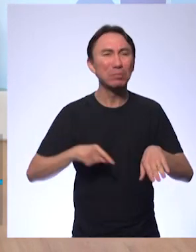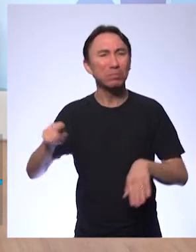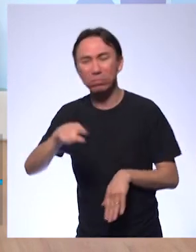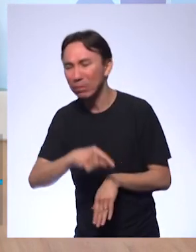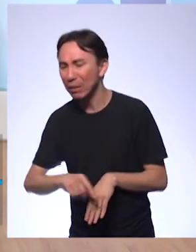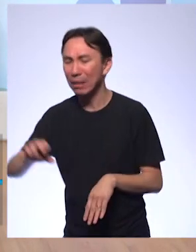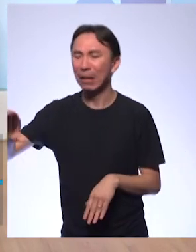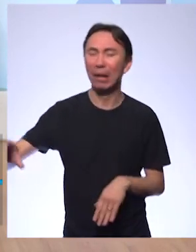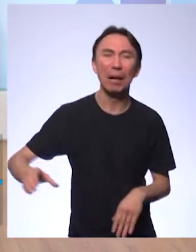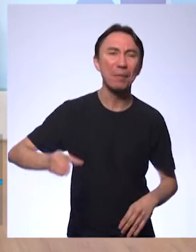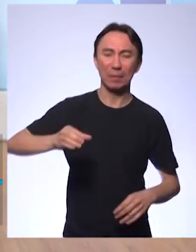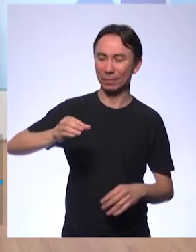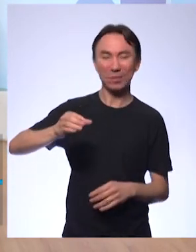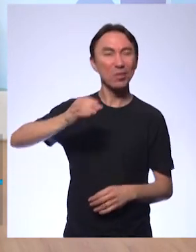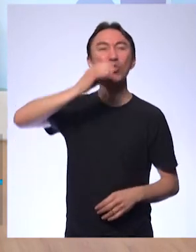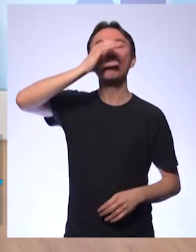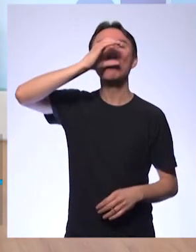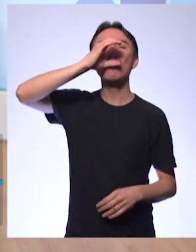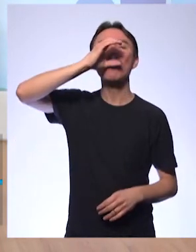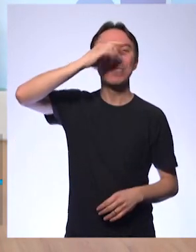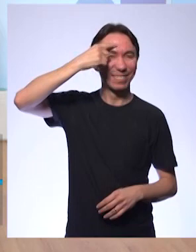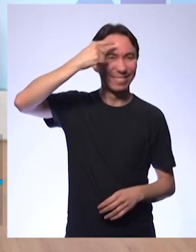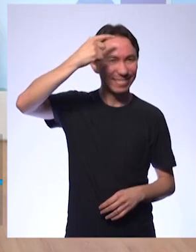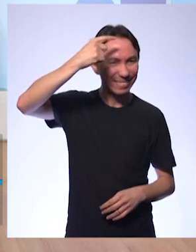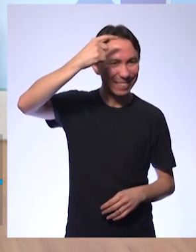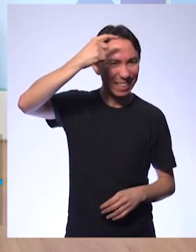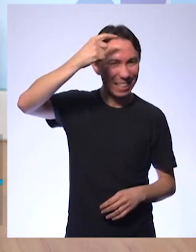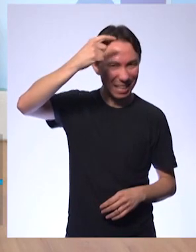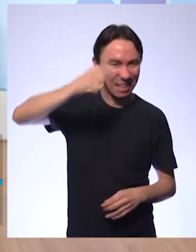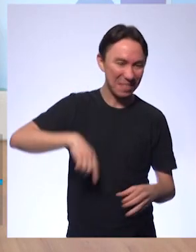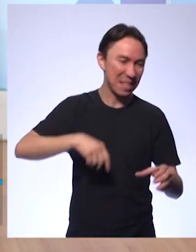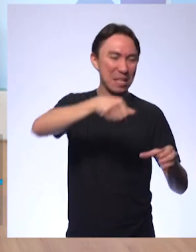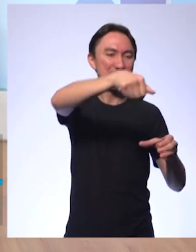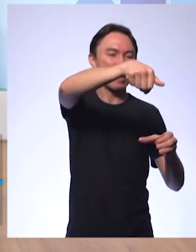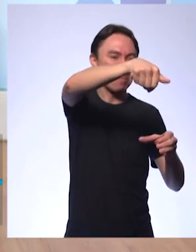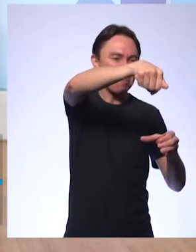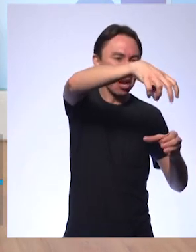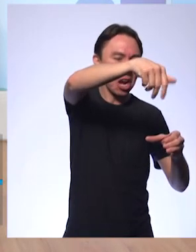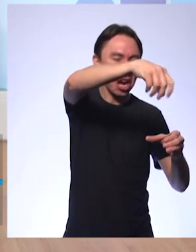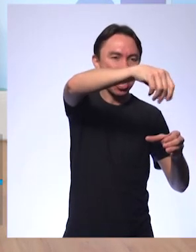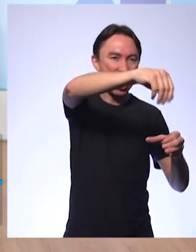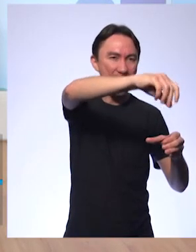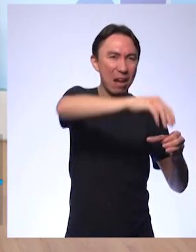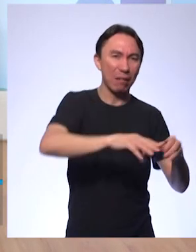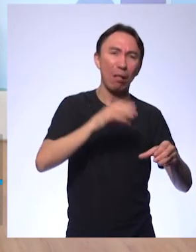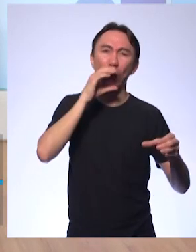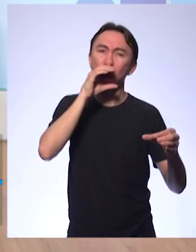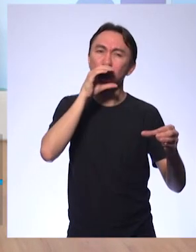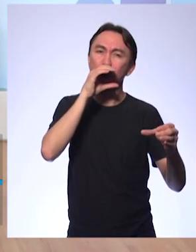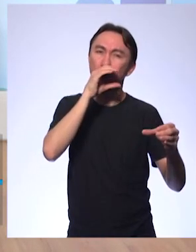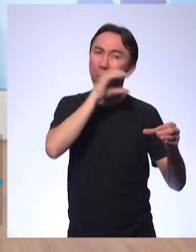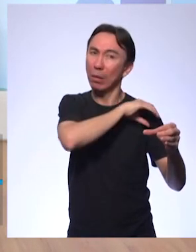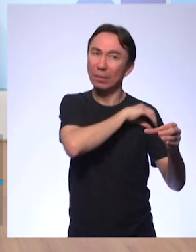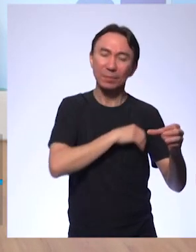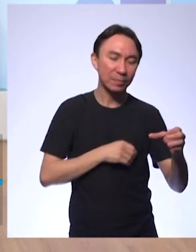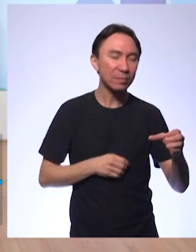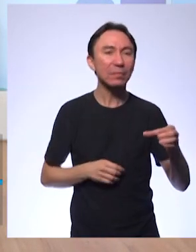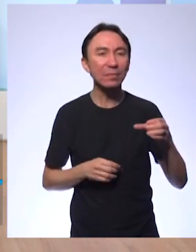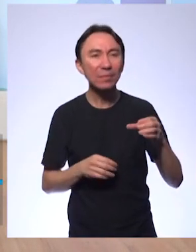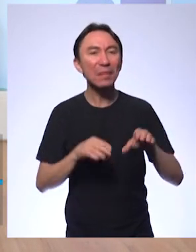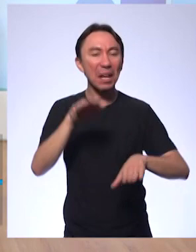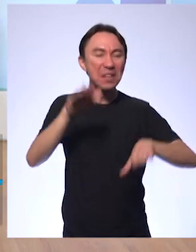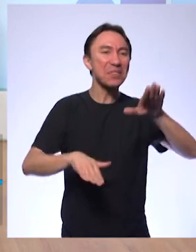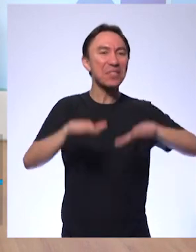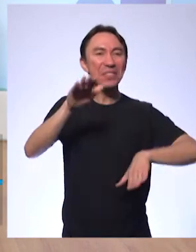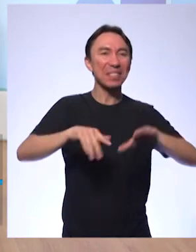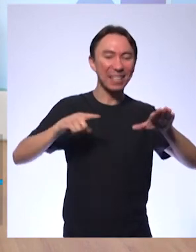dá um copo d'água, por favor. Aí o cara pegava aquela água torneiral, né, quente, ligeiramente quente e tal. Às vezes você passava, tinha alguém lavando a